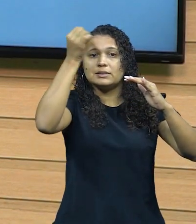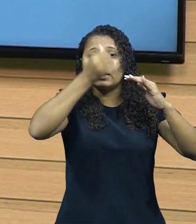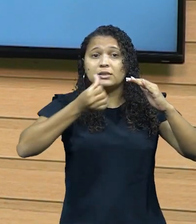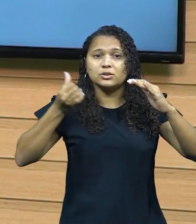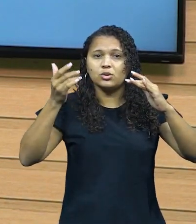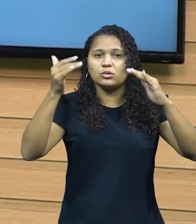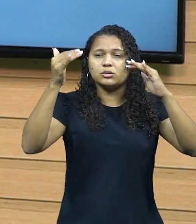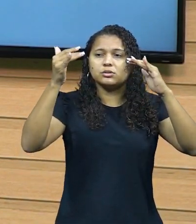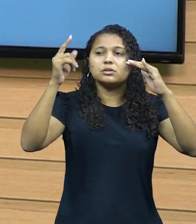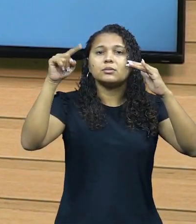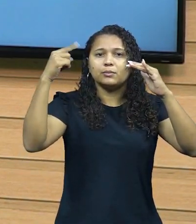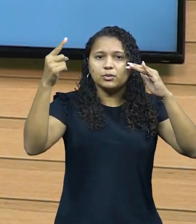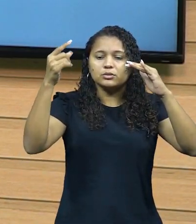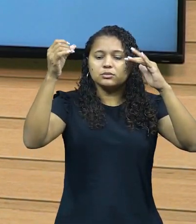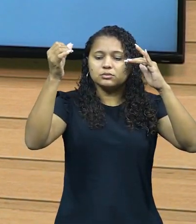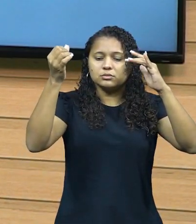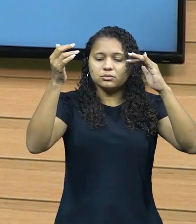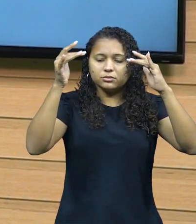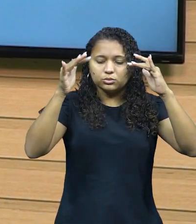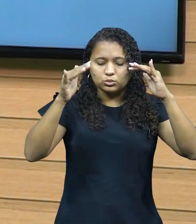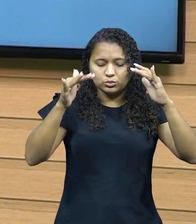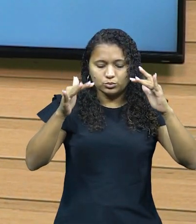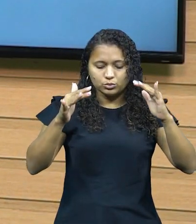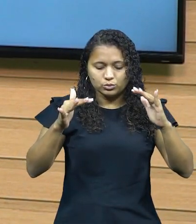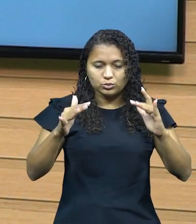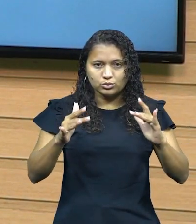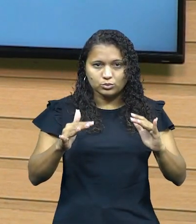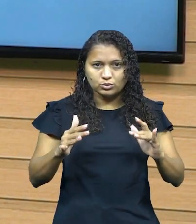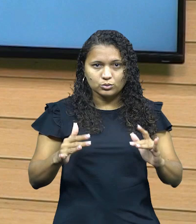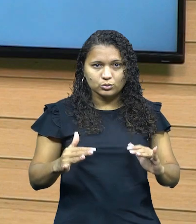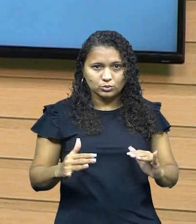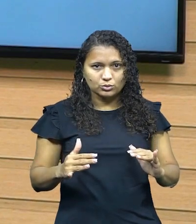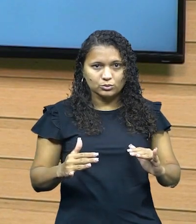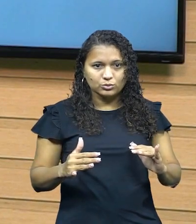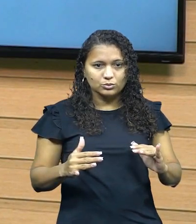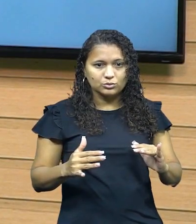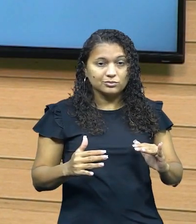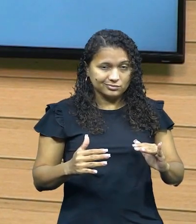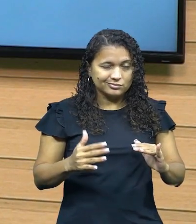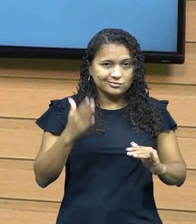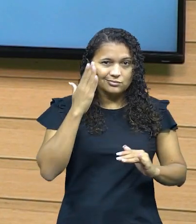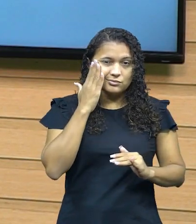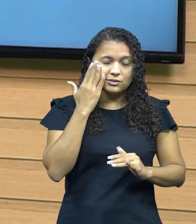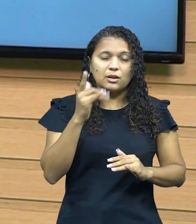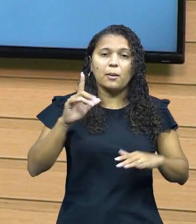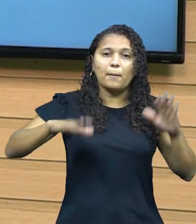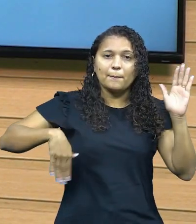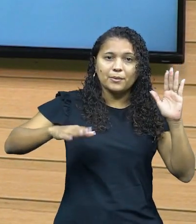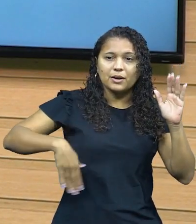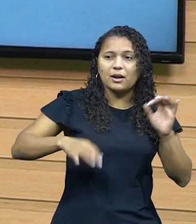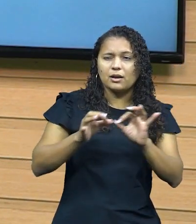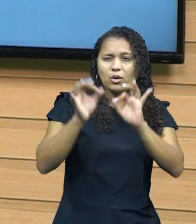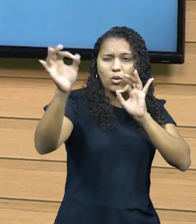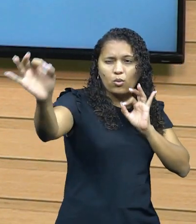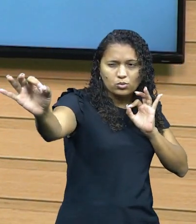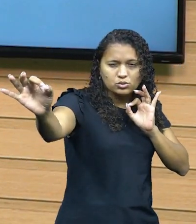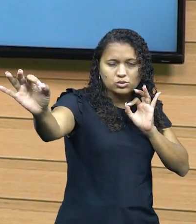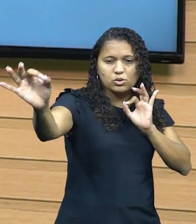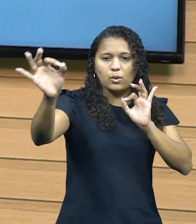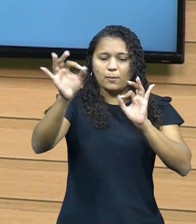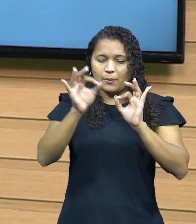6 horas a maré vai estar vazando. Então é quando ela fica mais longe da área da praia.